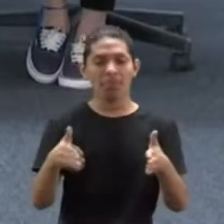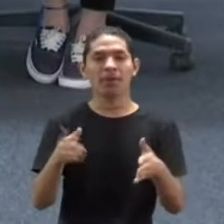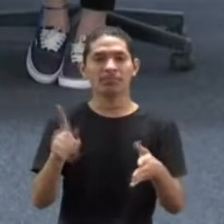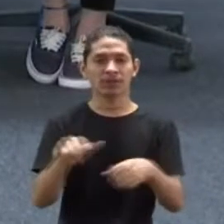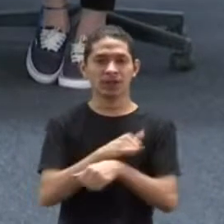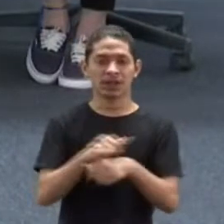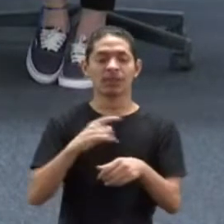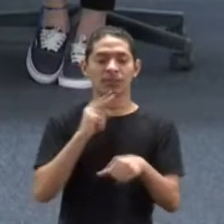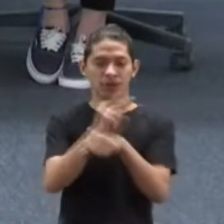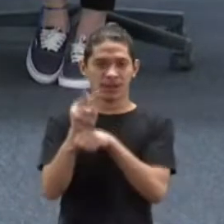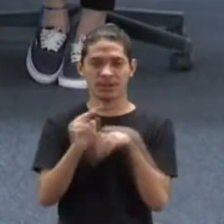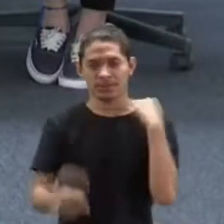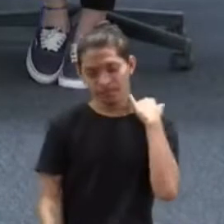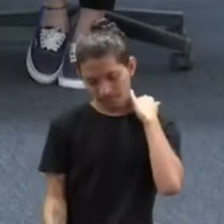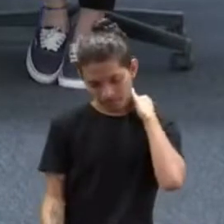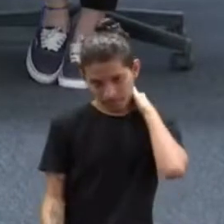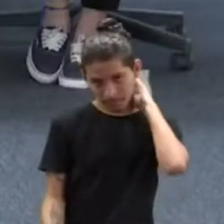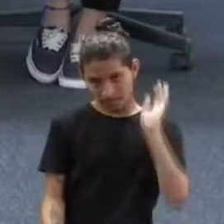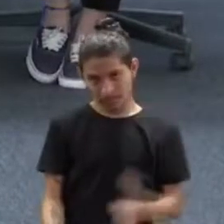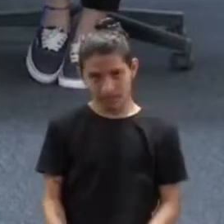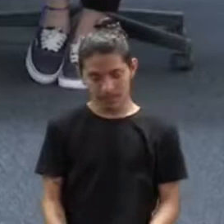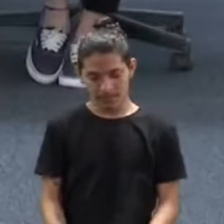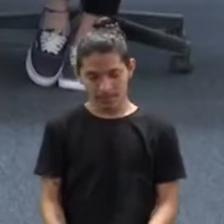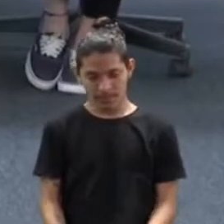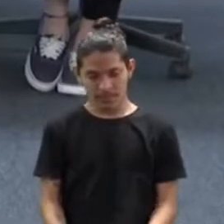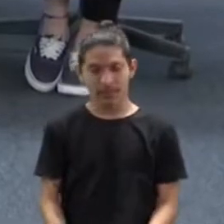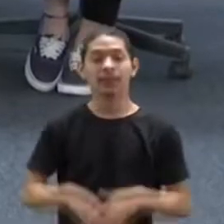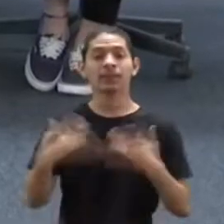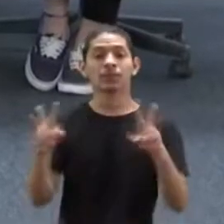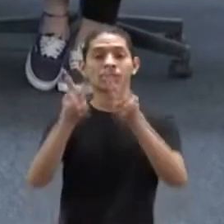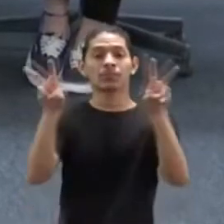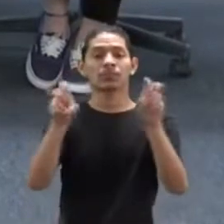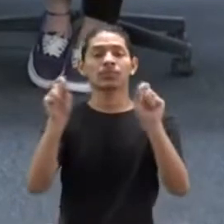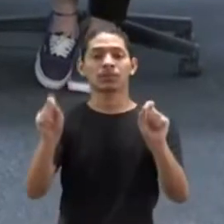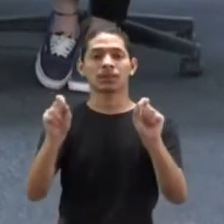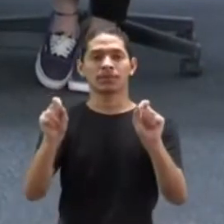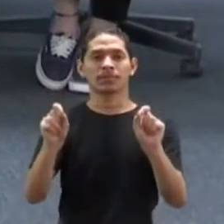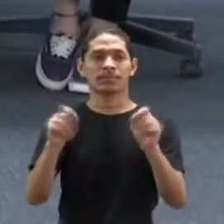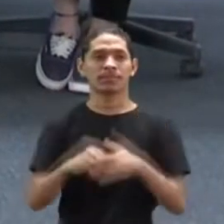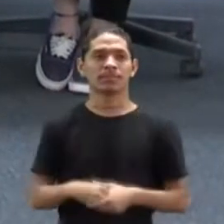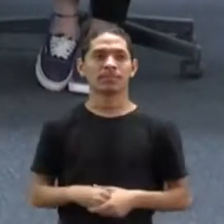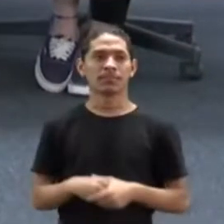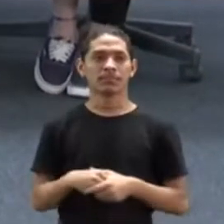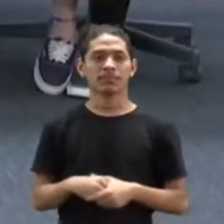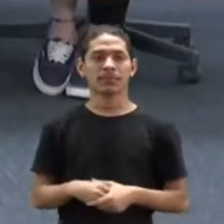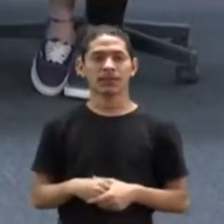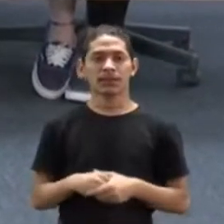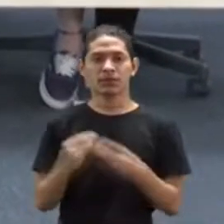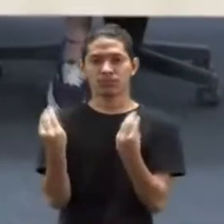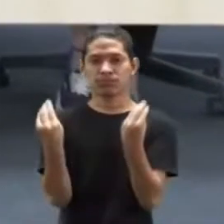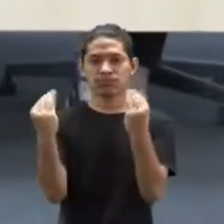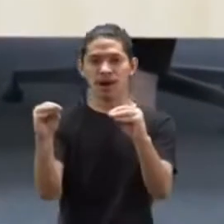crise E no fim da tarde vai anunciar a decisão do governo o governador disse que estão espalhando fake News sobre